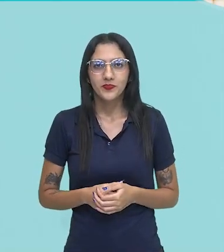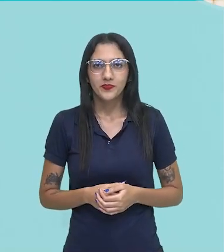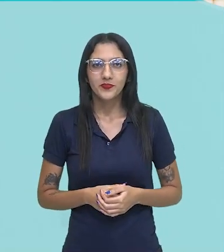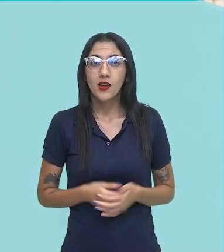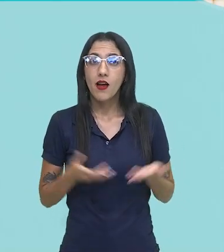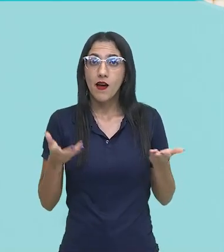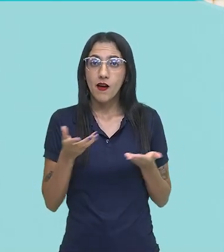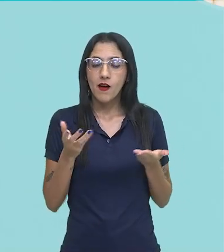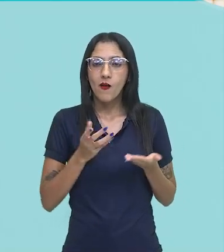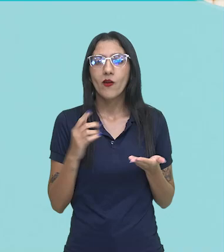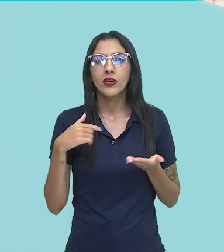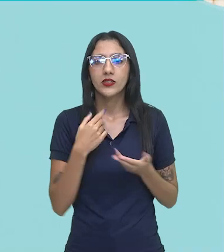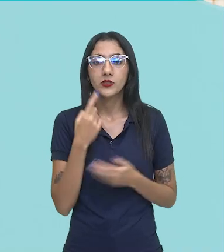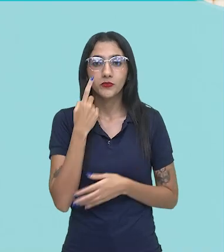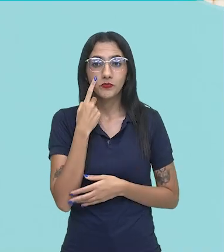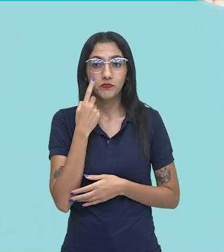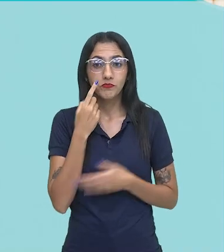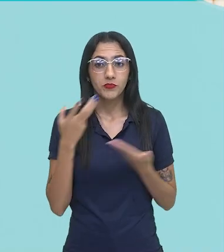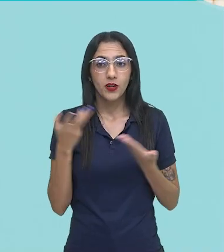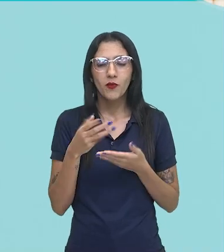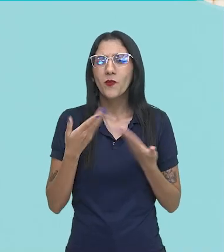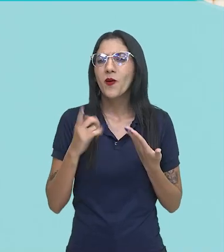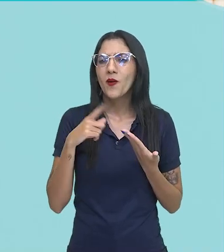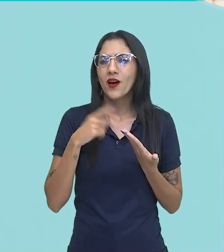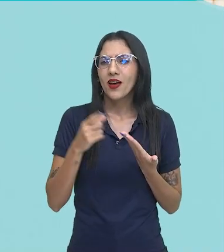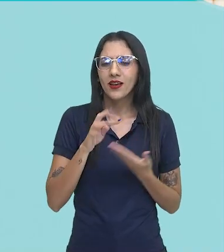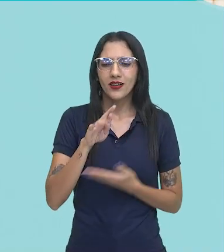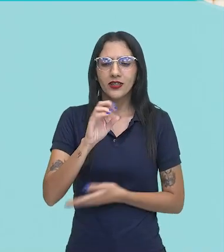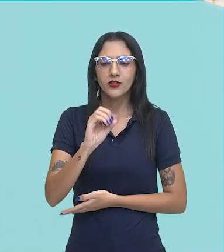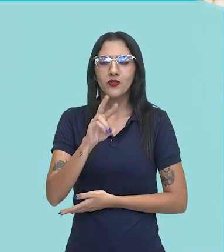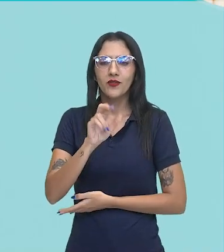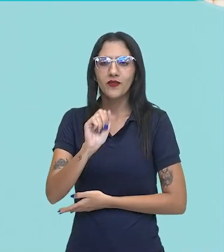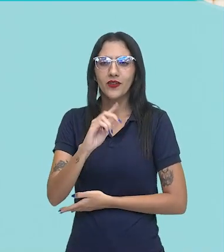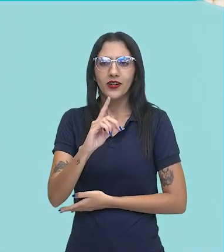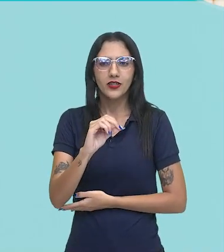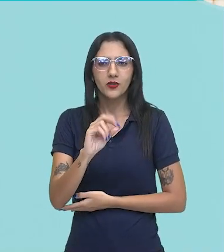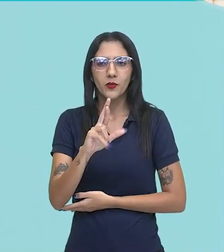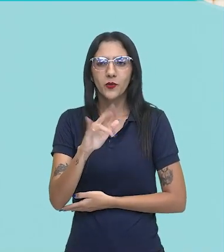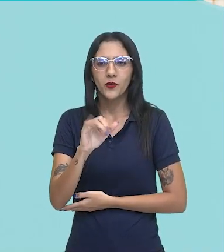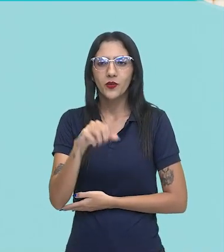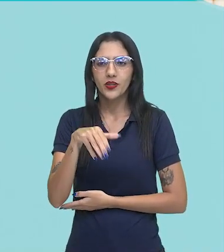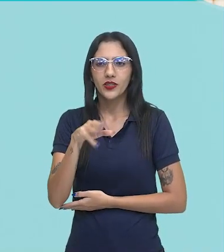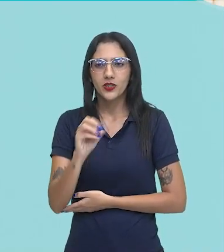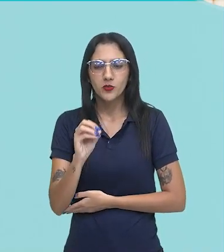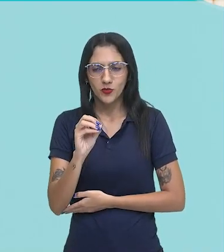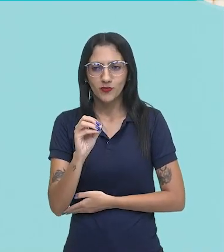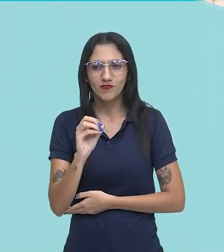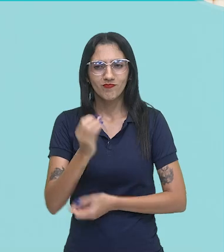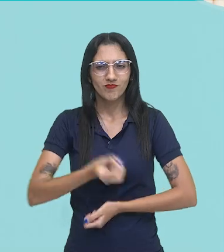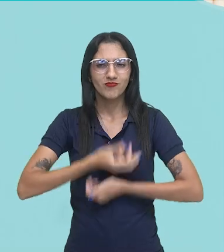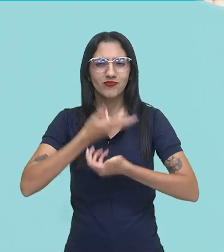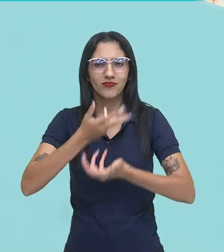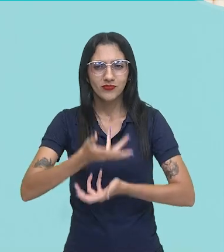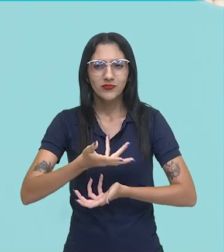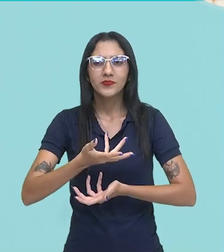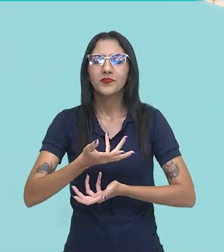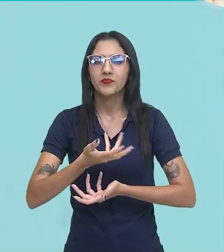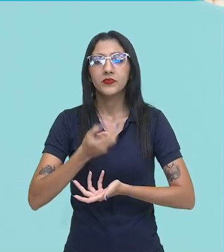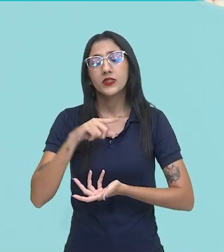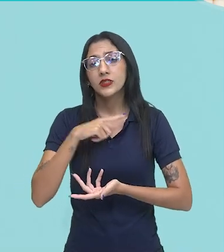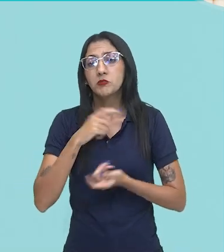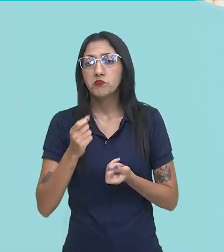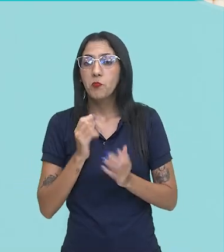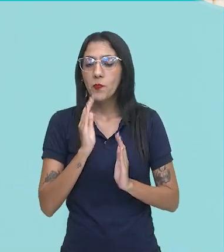vai para esse nosso movimento chamado trovadorismo, né? Então, é um movimento da Idade